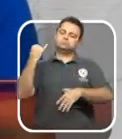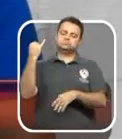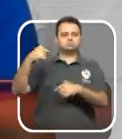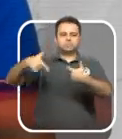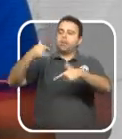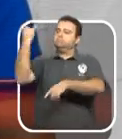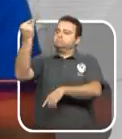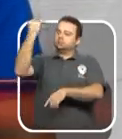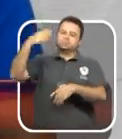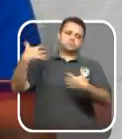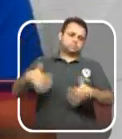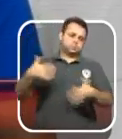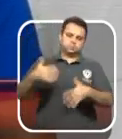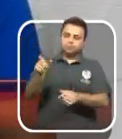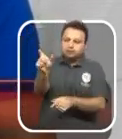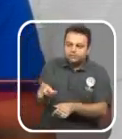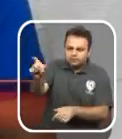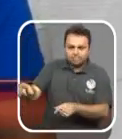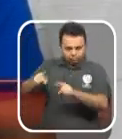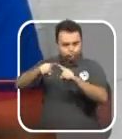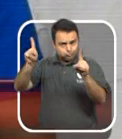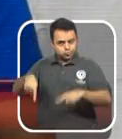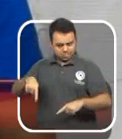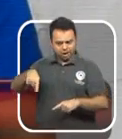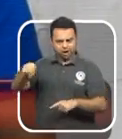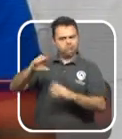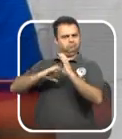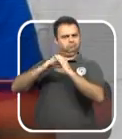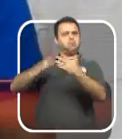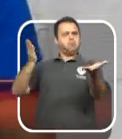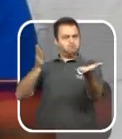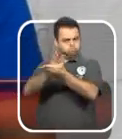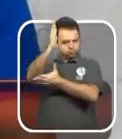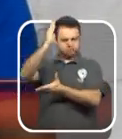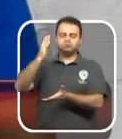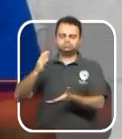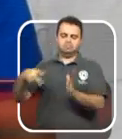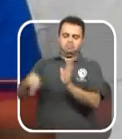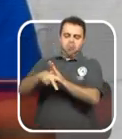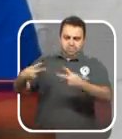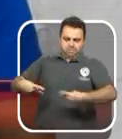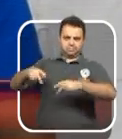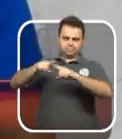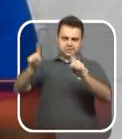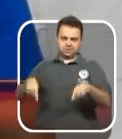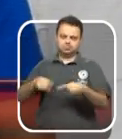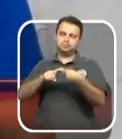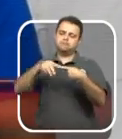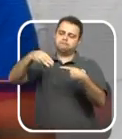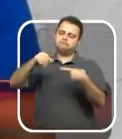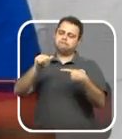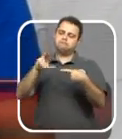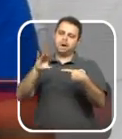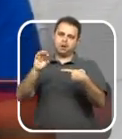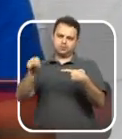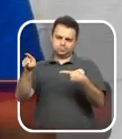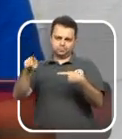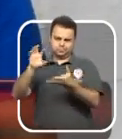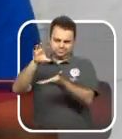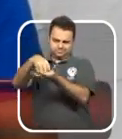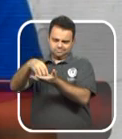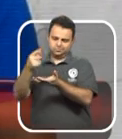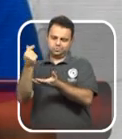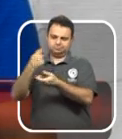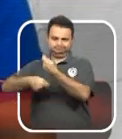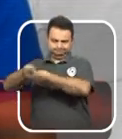do Legislativo, que é composta por funcionários aqui efetivos da casa, né? Atualmente o